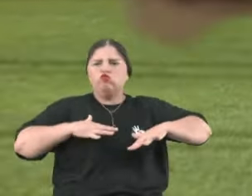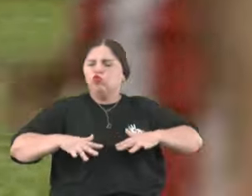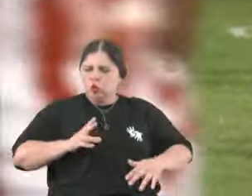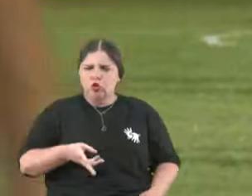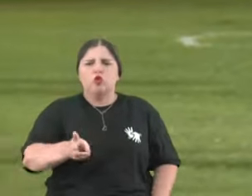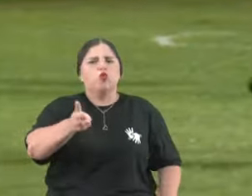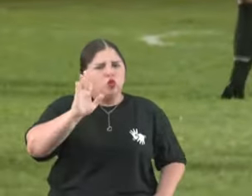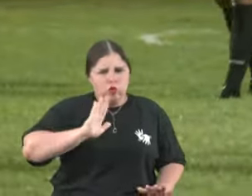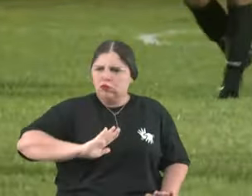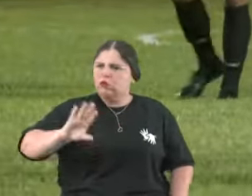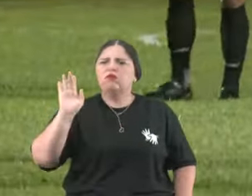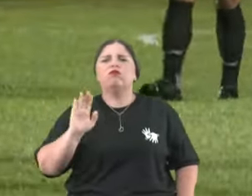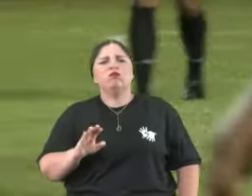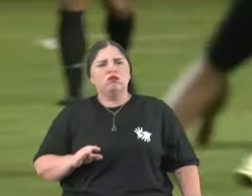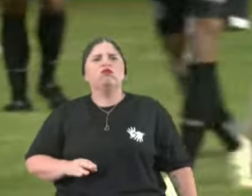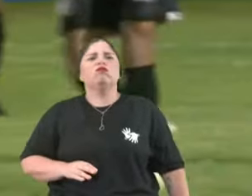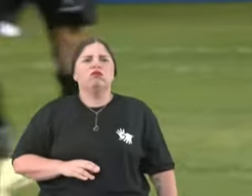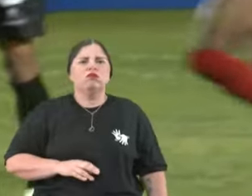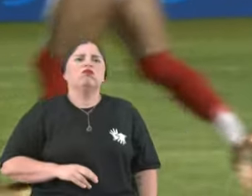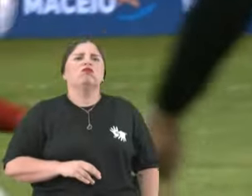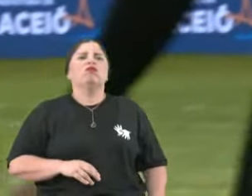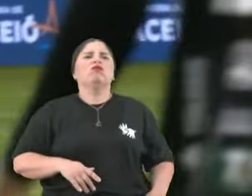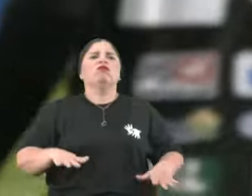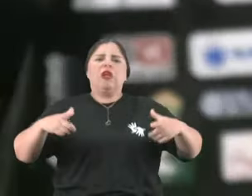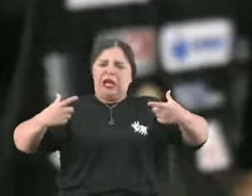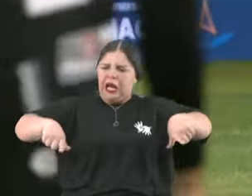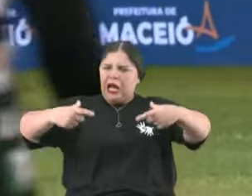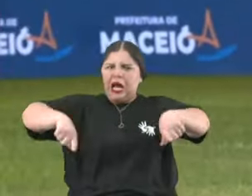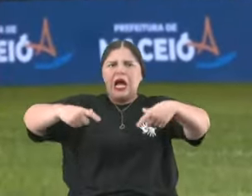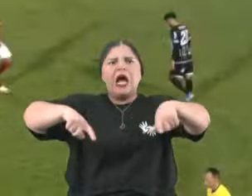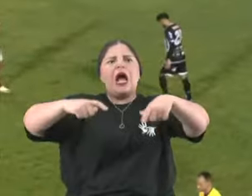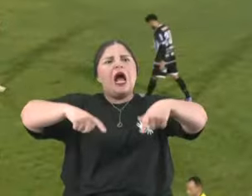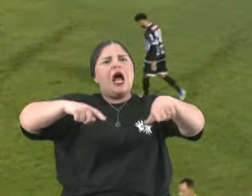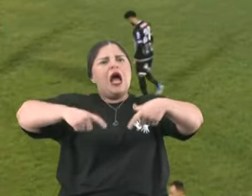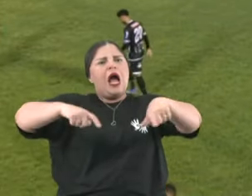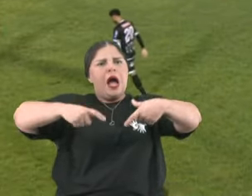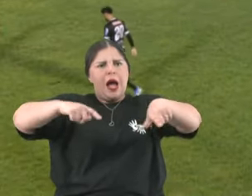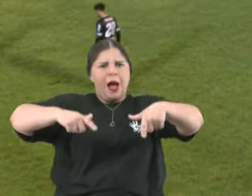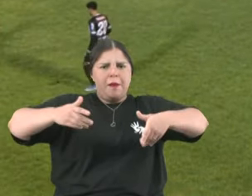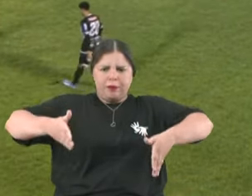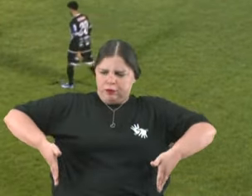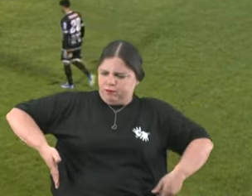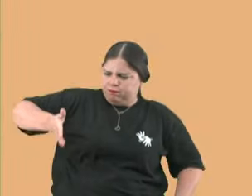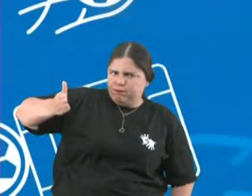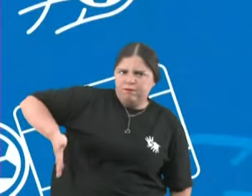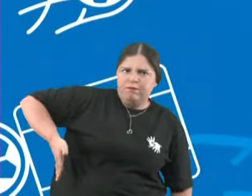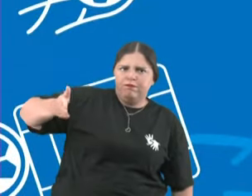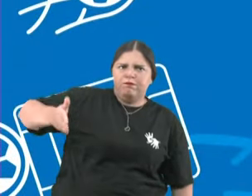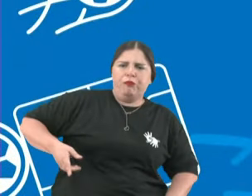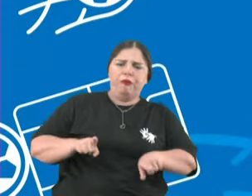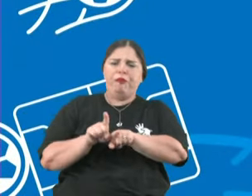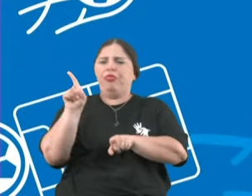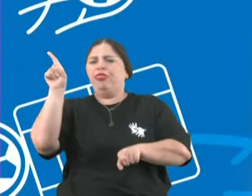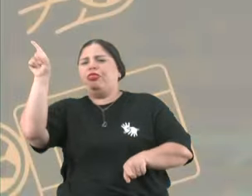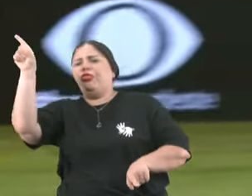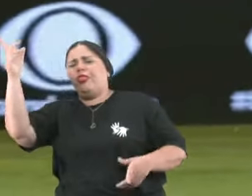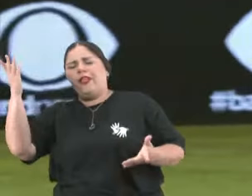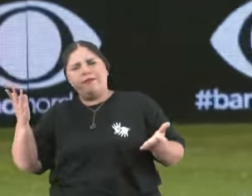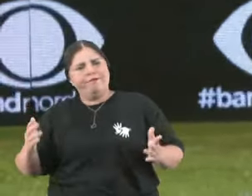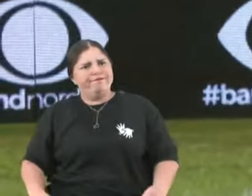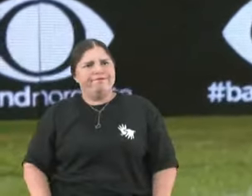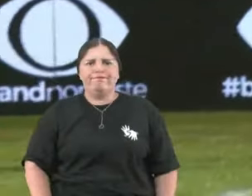se esforçou para manter ela no campo, mas ela já havia atravessado a linha. E se atravessou a linha, não vale. É lateral